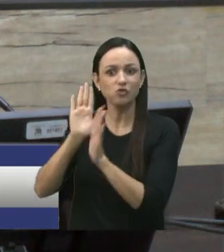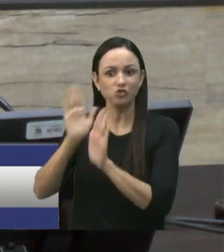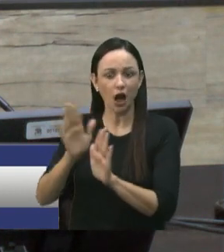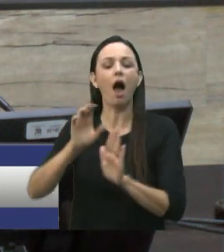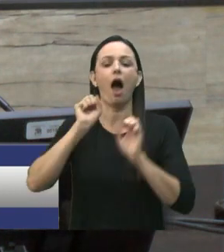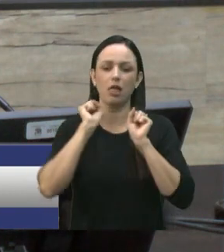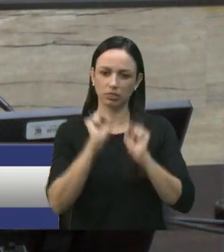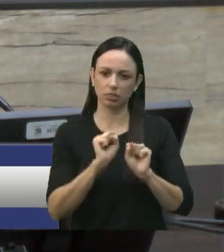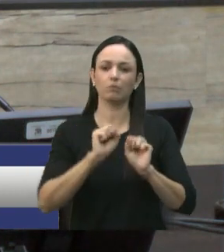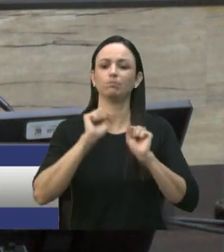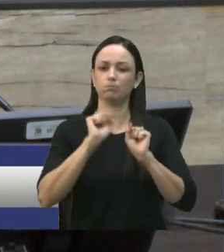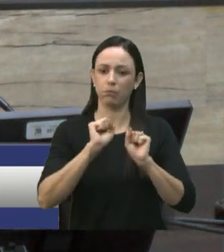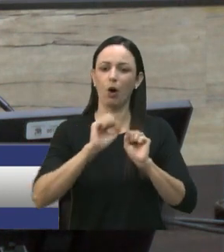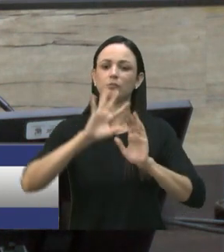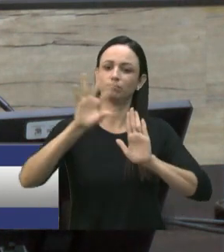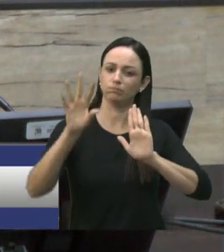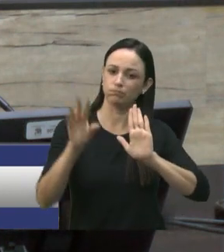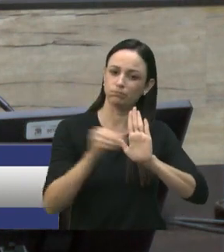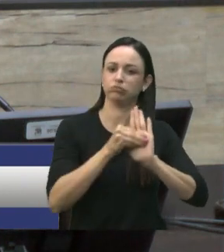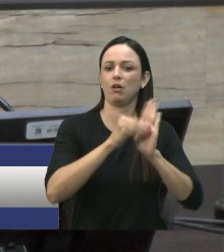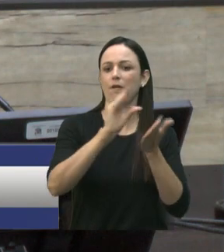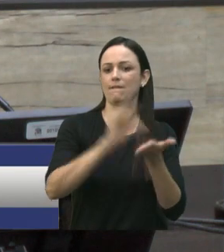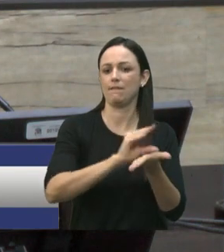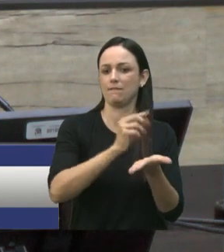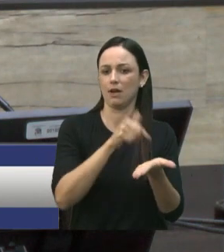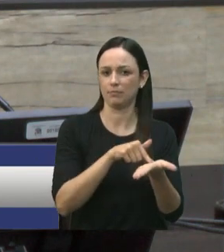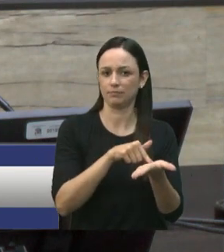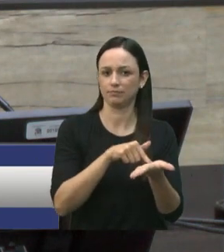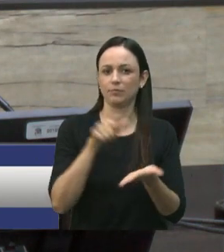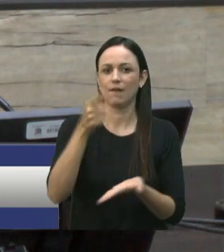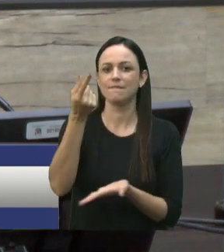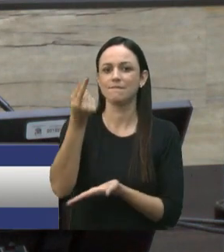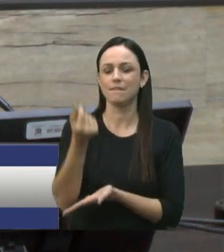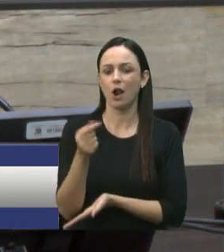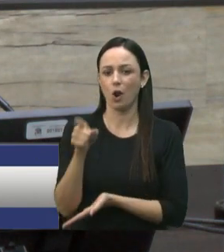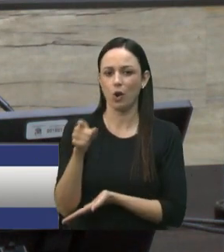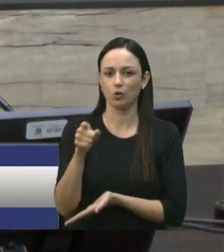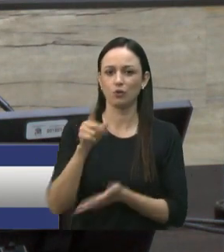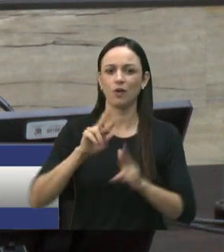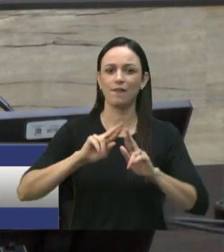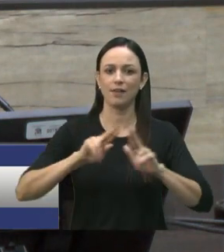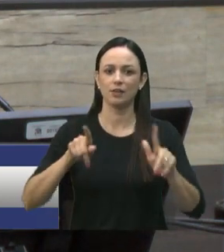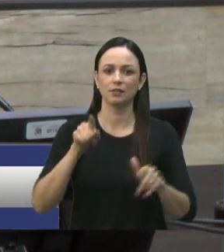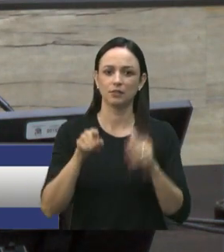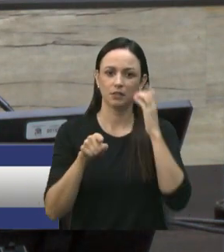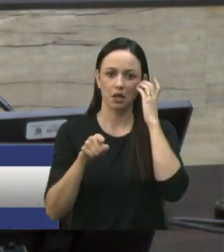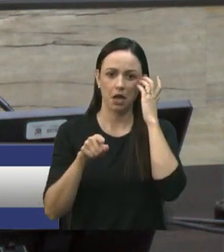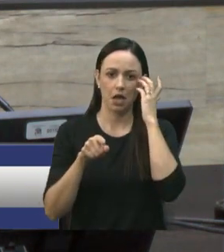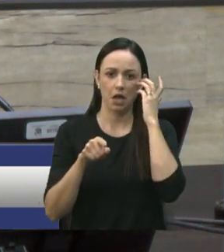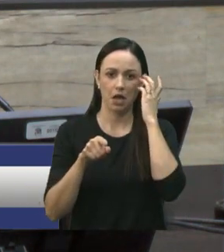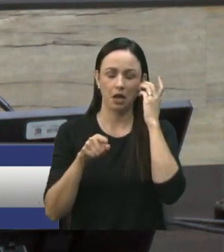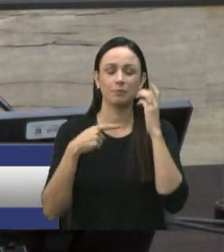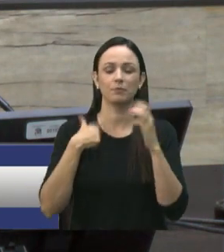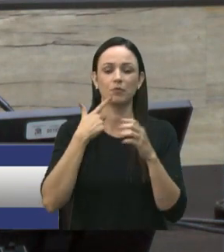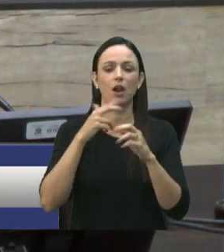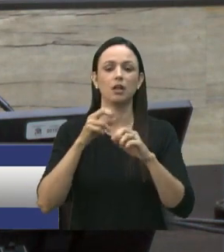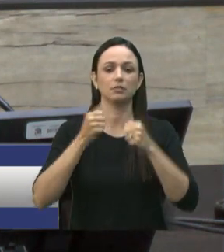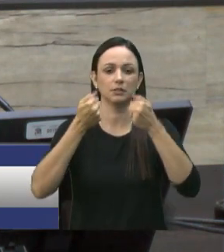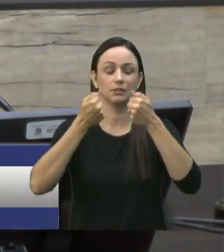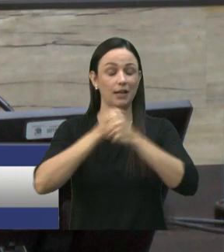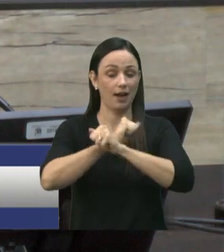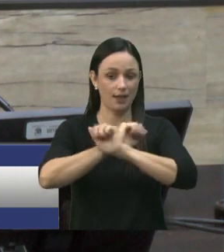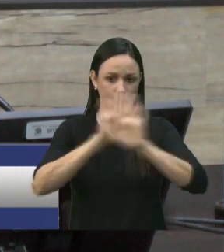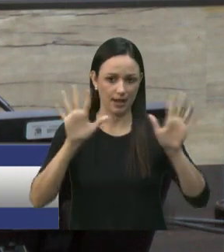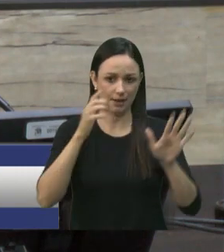suplementado, com certeza, a verba em relação a isso. E o valor que você tinha colocado do diferencial, eu só quero fazer um esclarecimento em relação a isso,